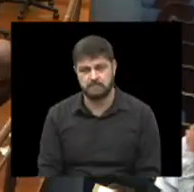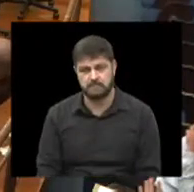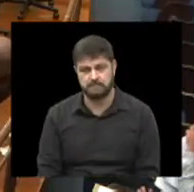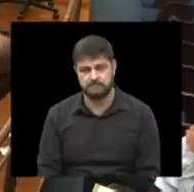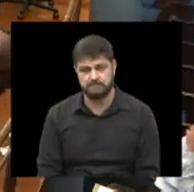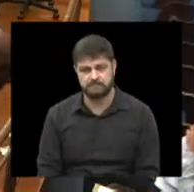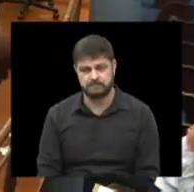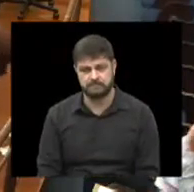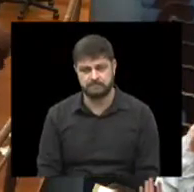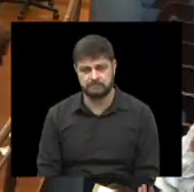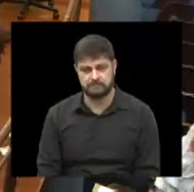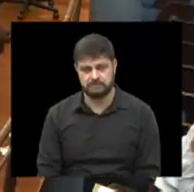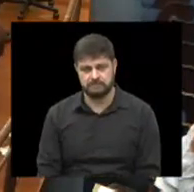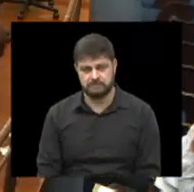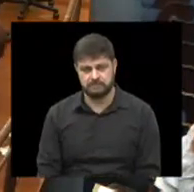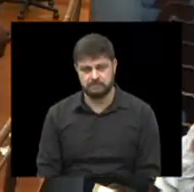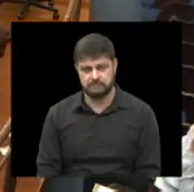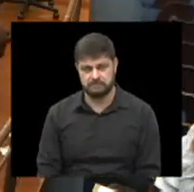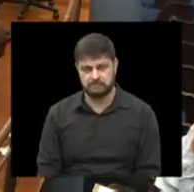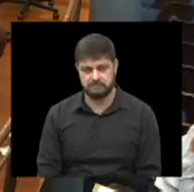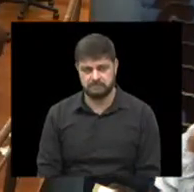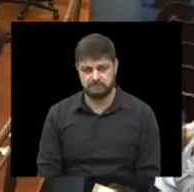Aprovado.